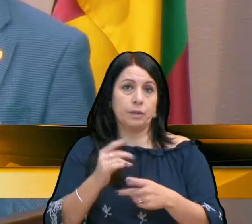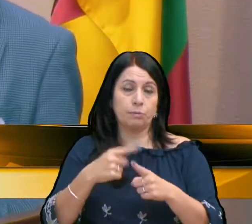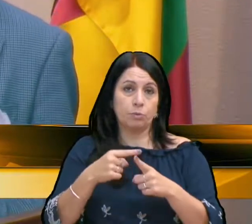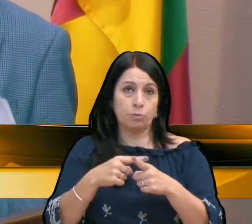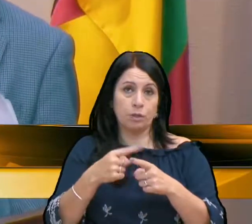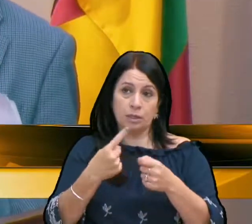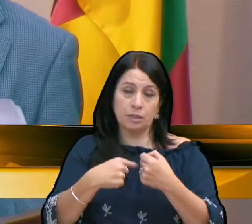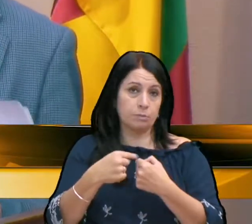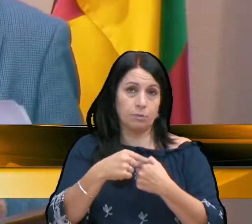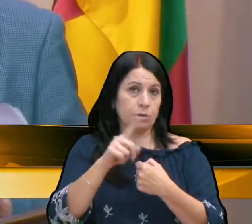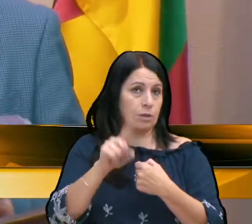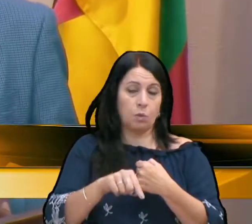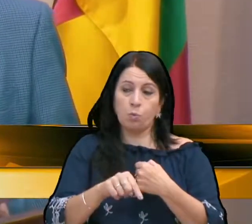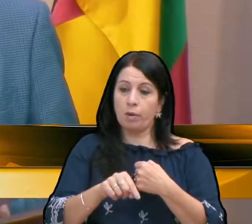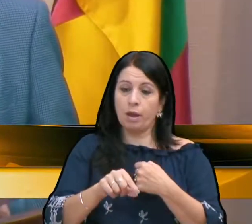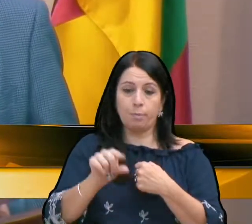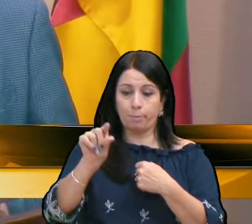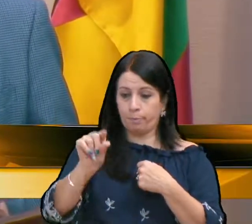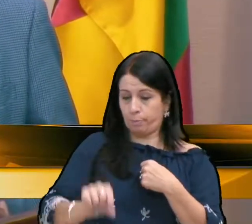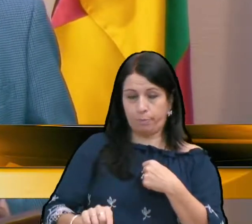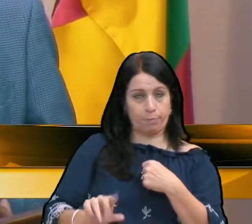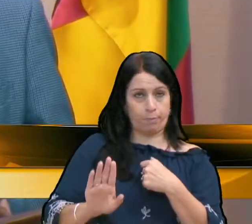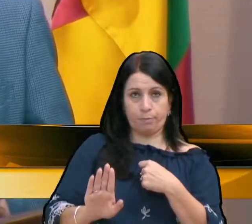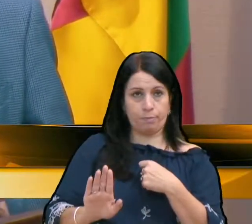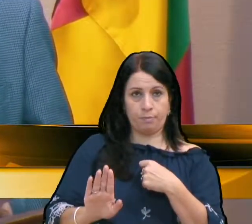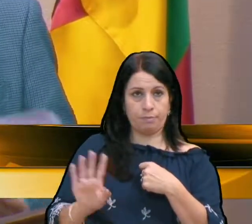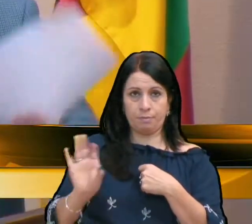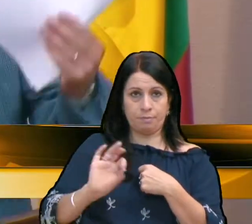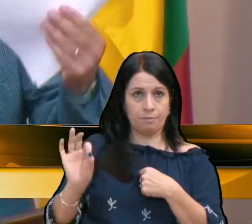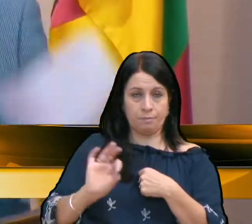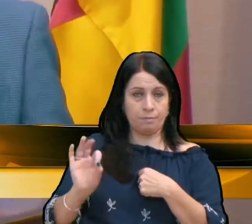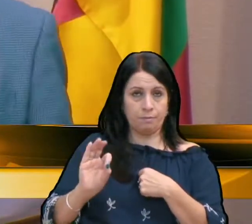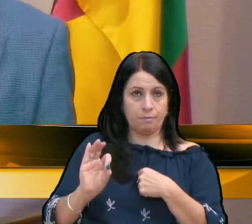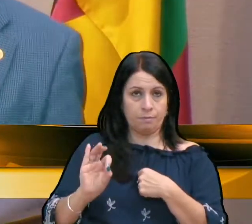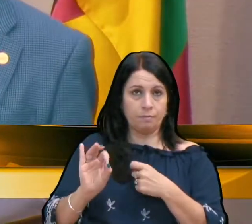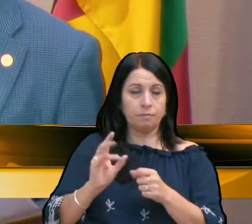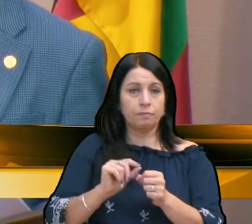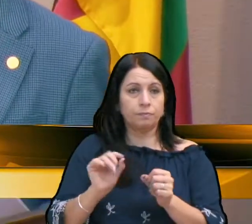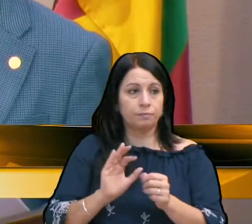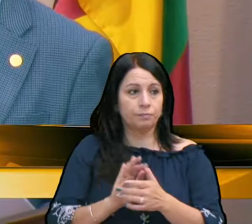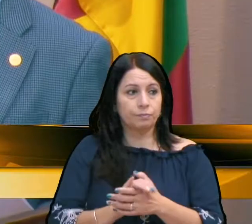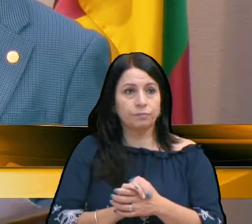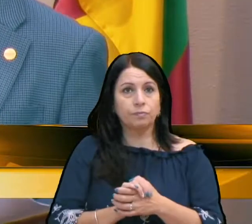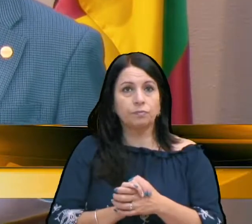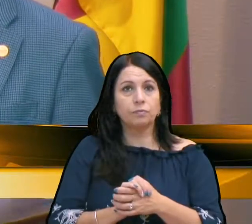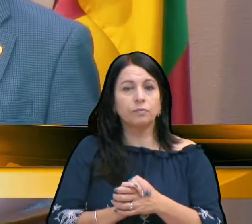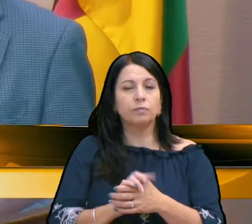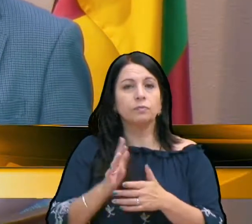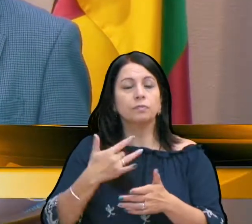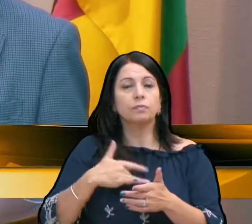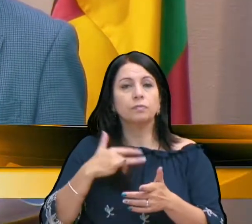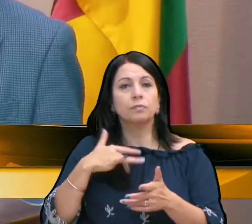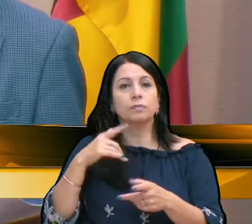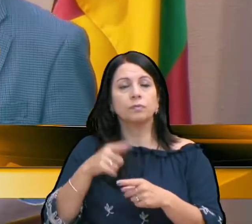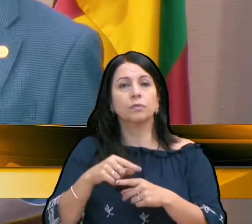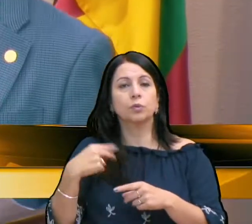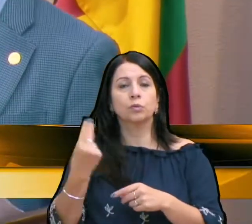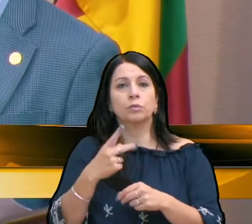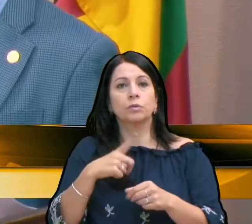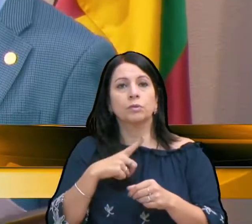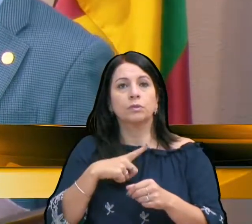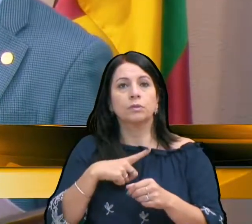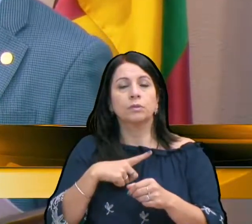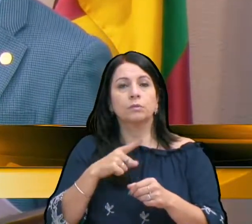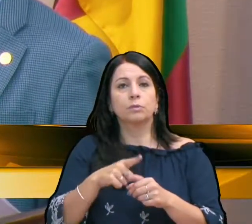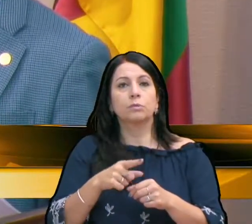este município não é pequeno em absolutamente nada. Mas, infelizmente, nós estamos com